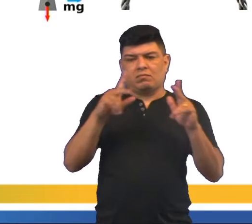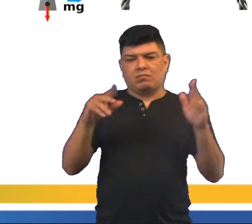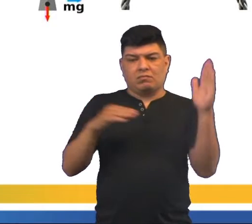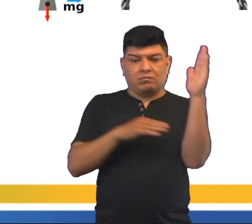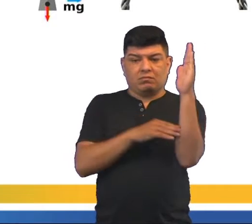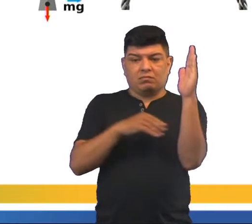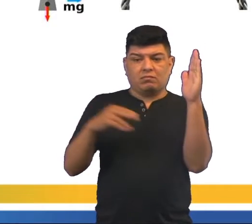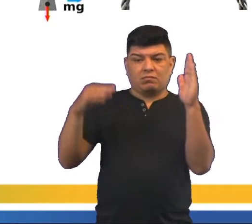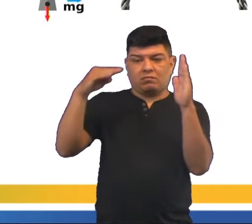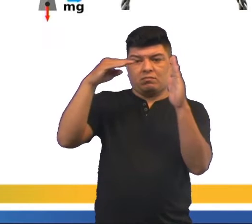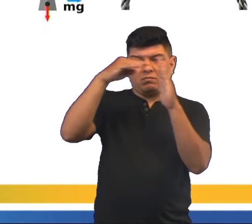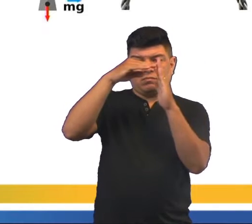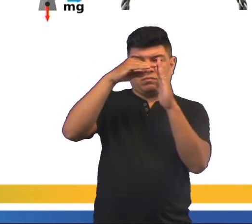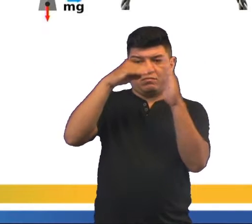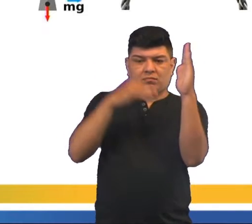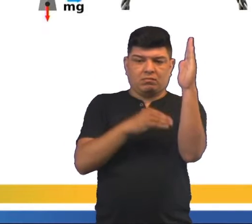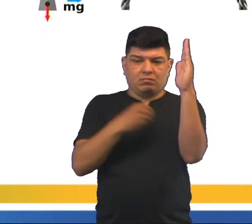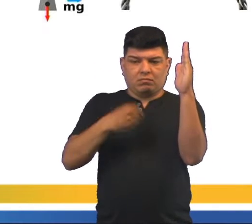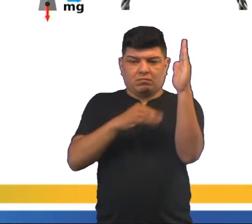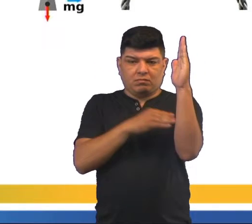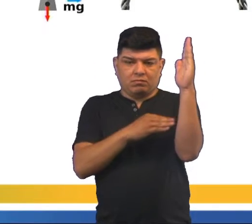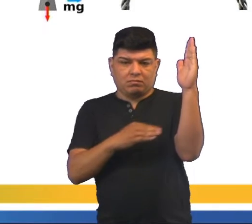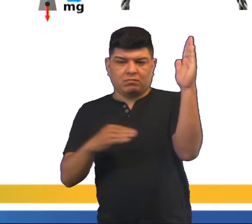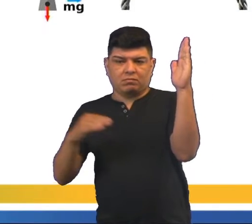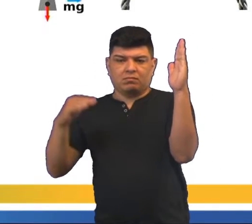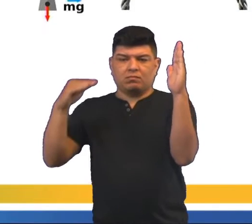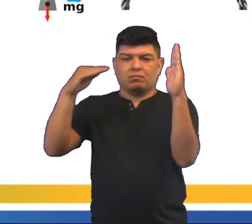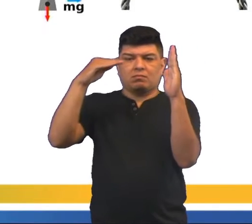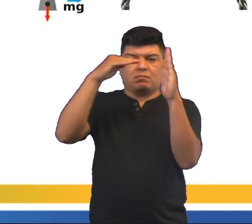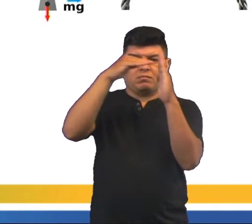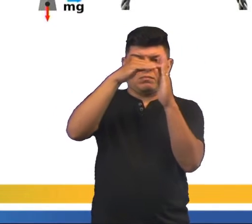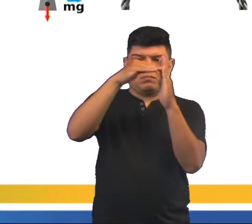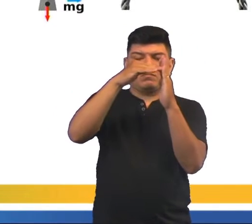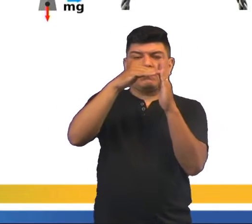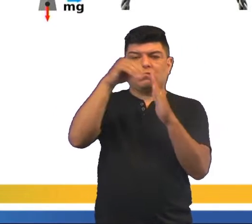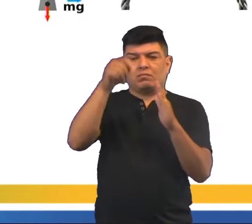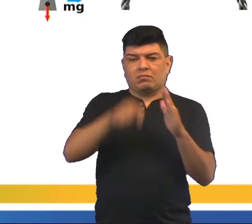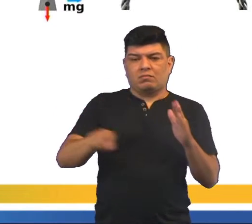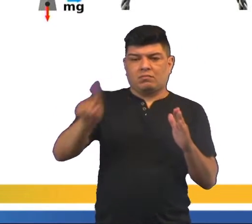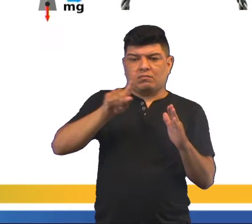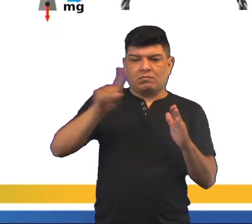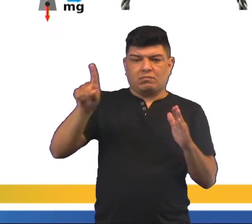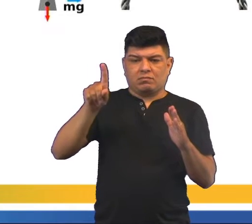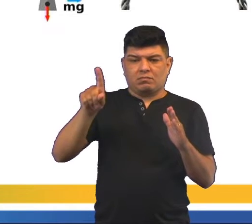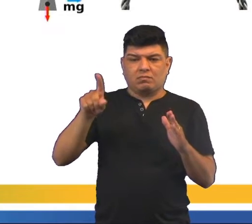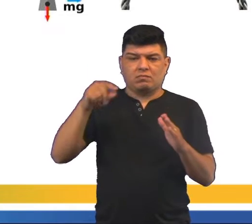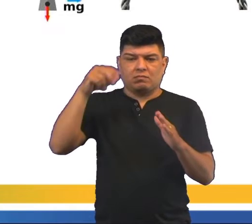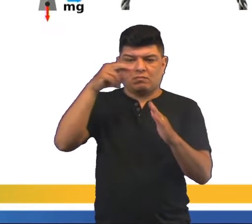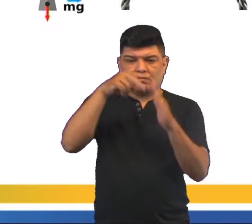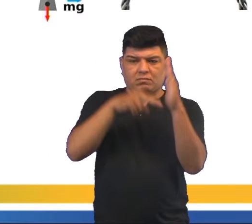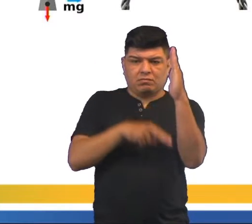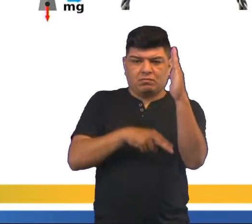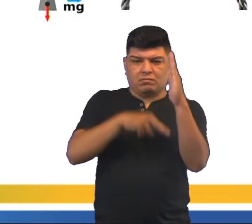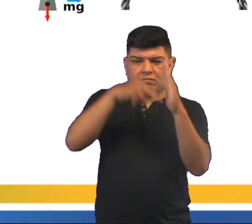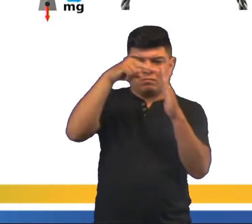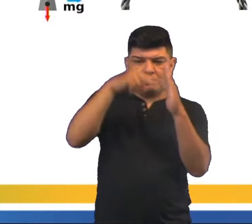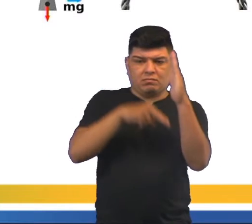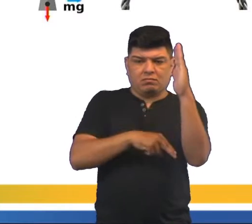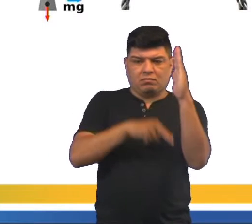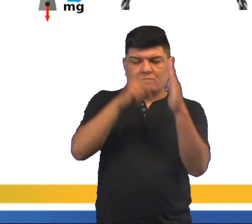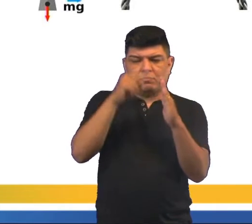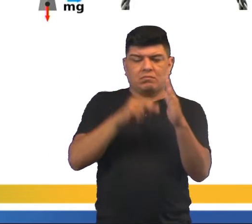se instalar no segundo terceiro andar eu preciso daquele material para que você não precise de repente ficar descendo e subindo